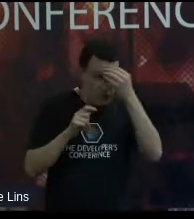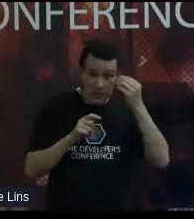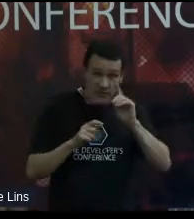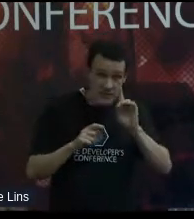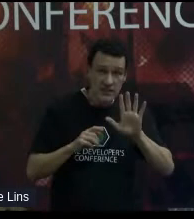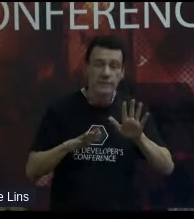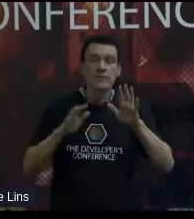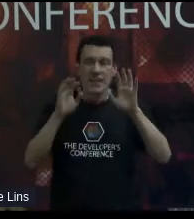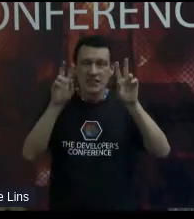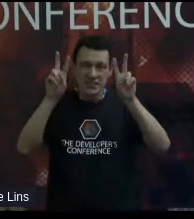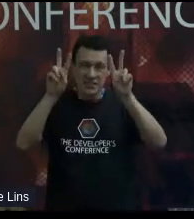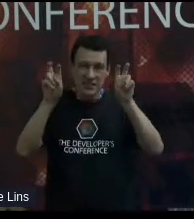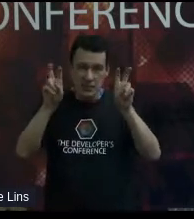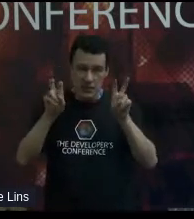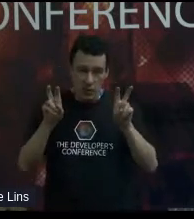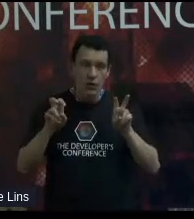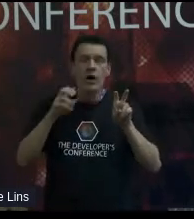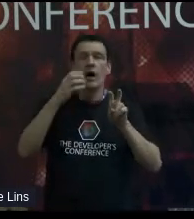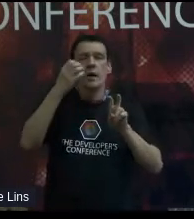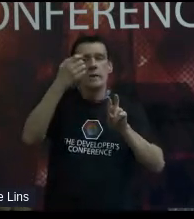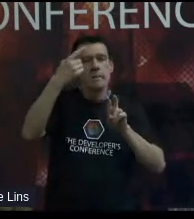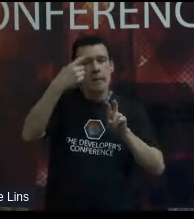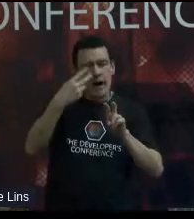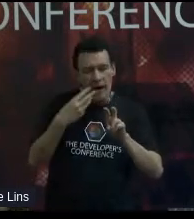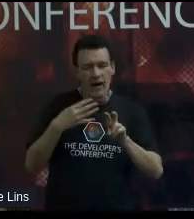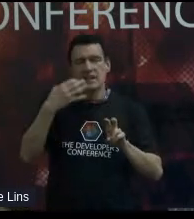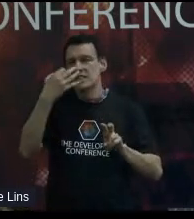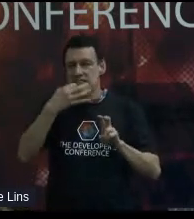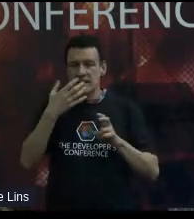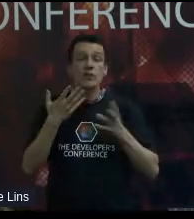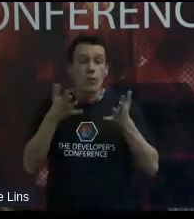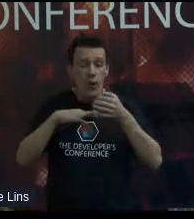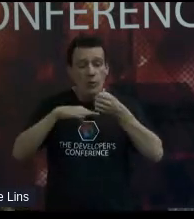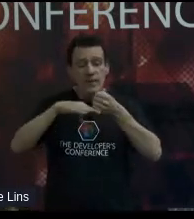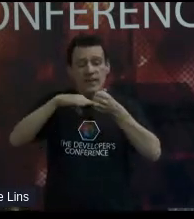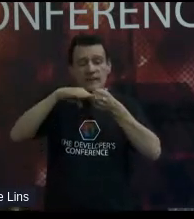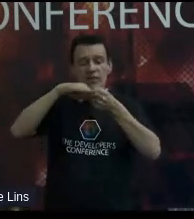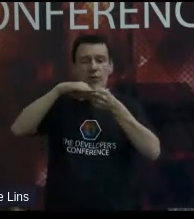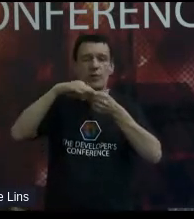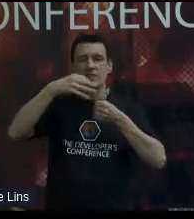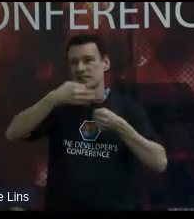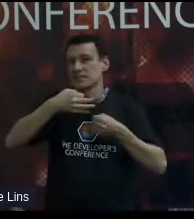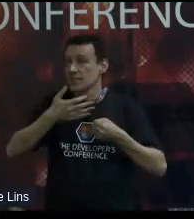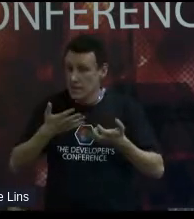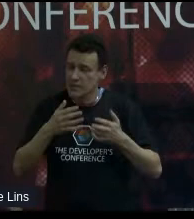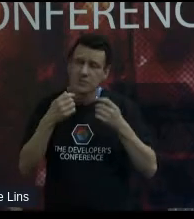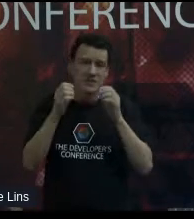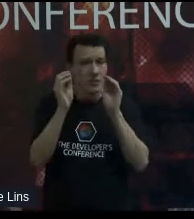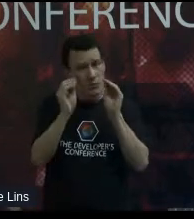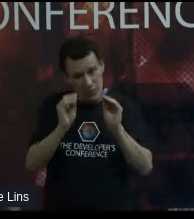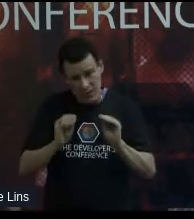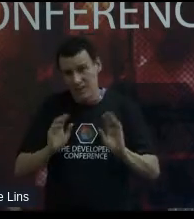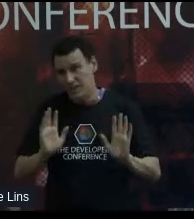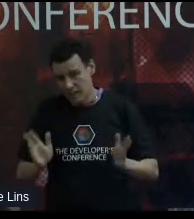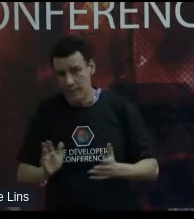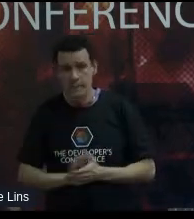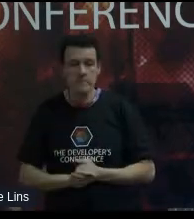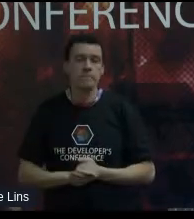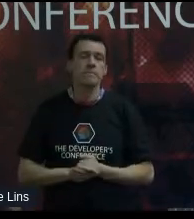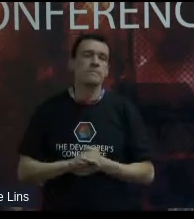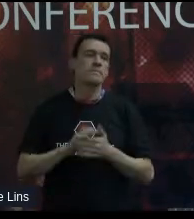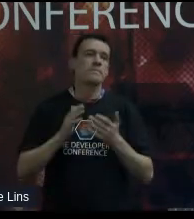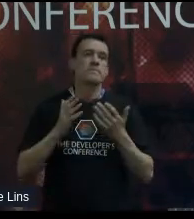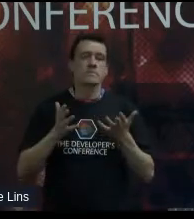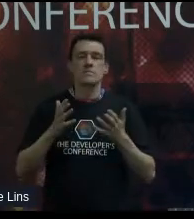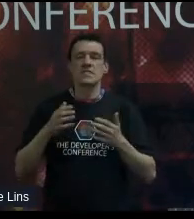o peso da fonte e o seu respectivo nível hierárquico. Aí aqui ficou só um parênteses bem rápido, né? A gente falou que não ia entrar em solução